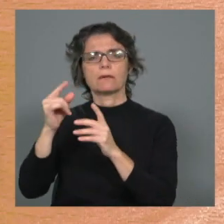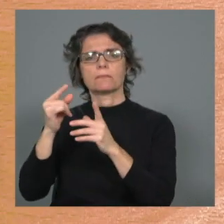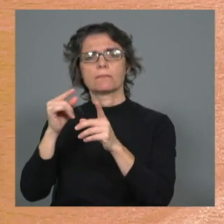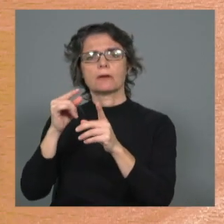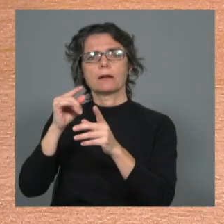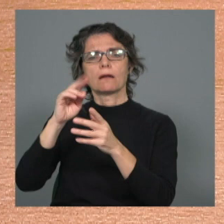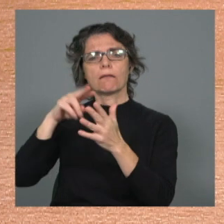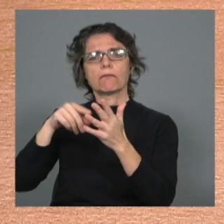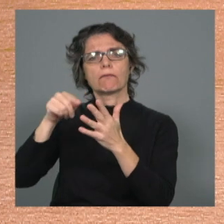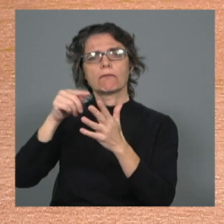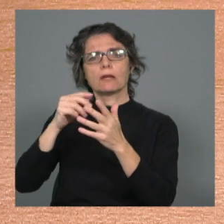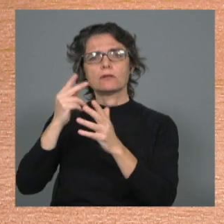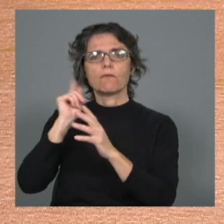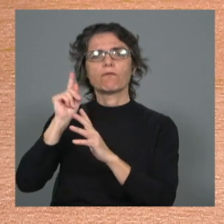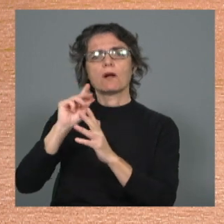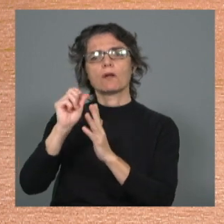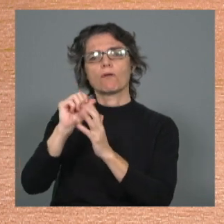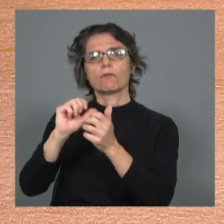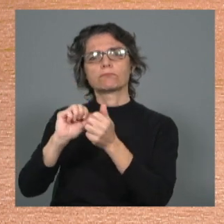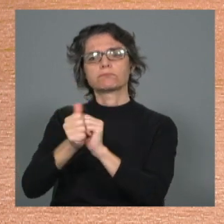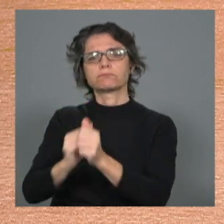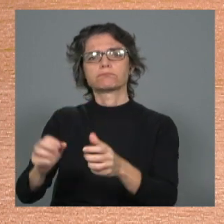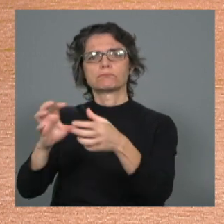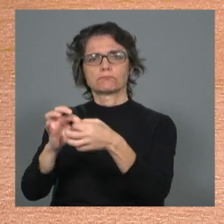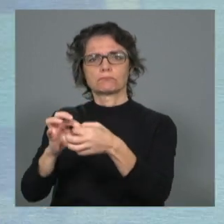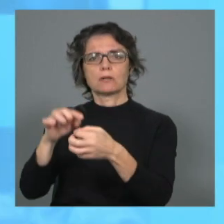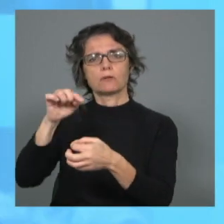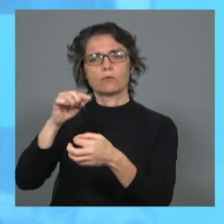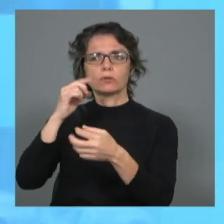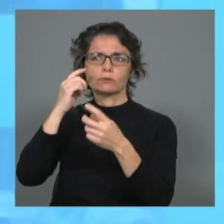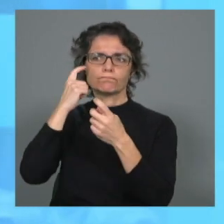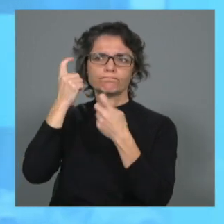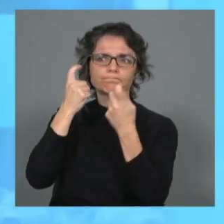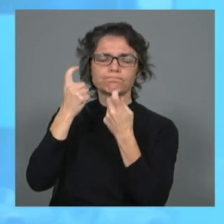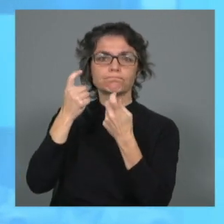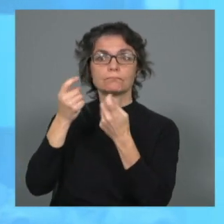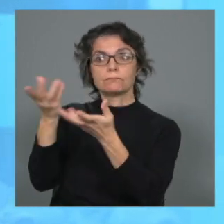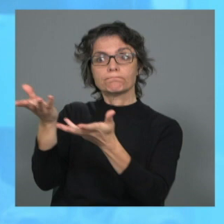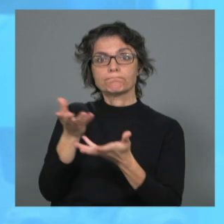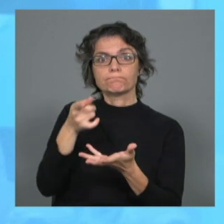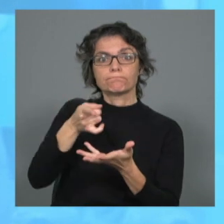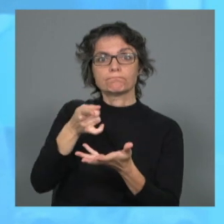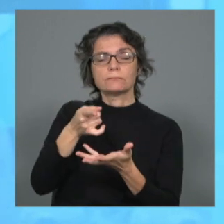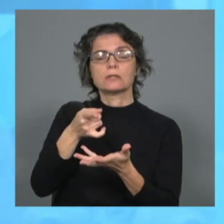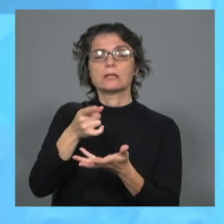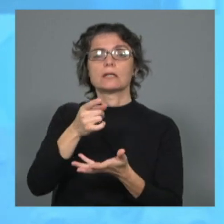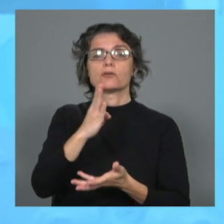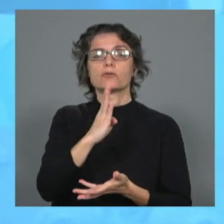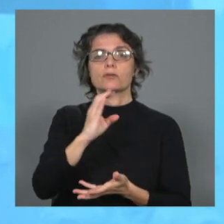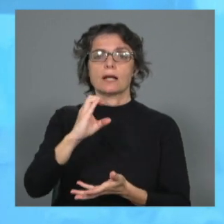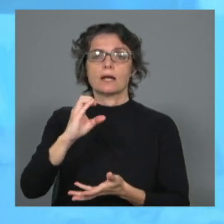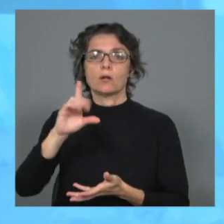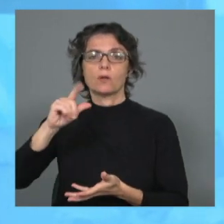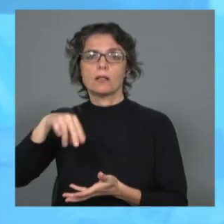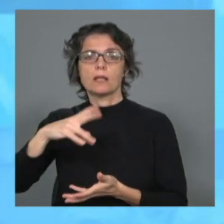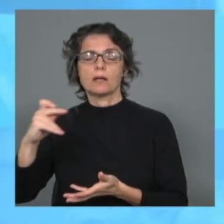Virtudes Desportivas, uma reflexão em que seremos apoiados também por José Carlos Lima, que é coordenador